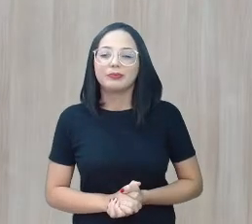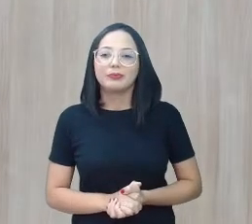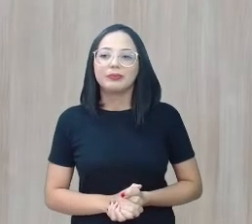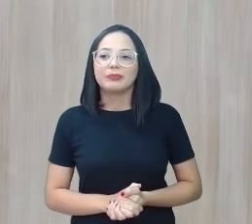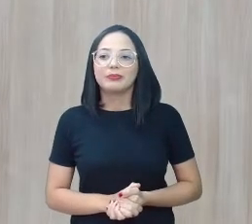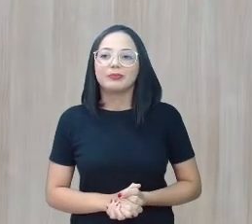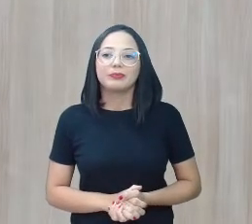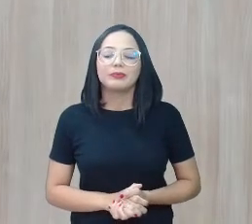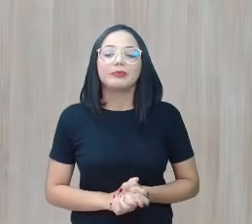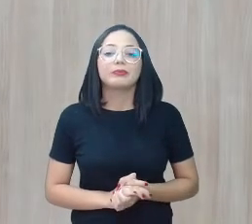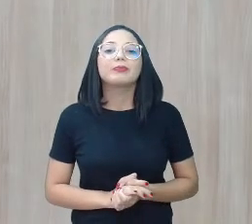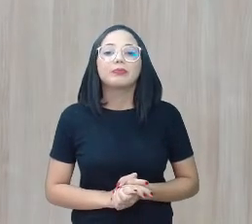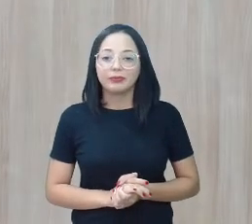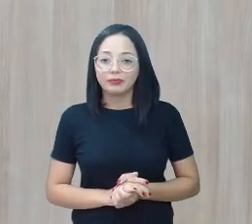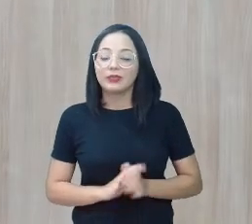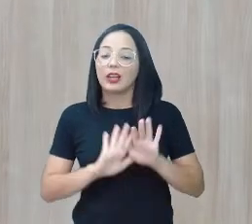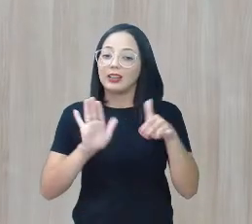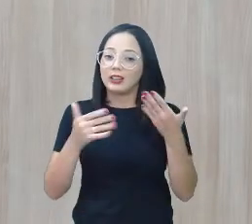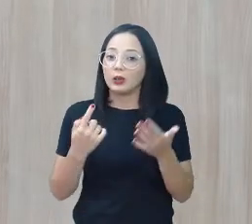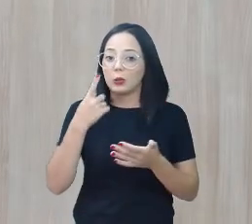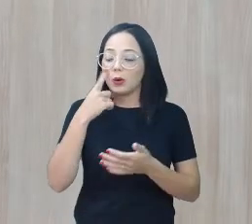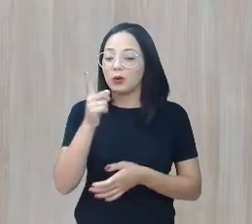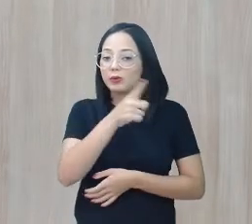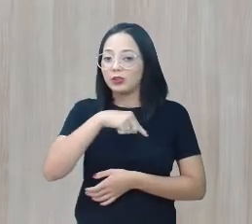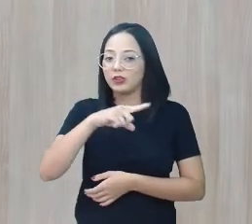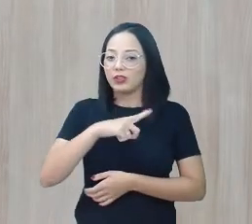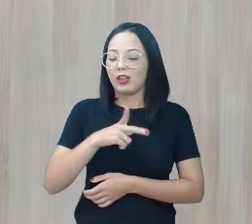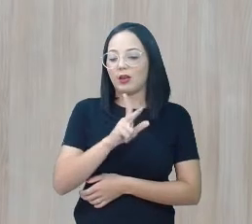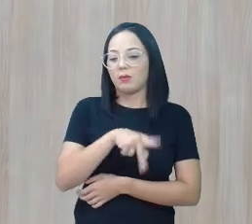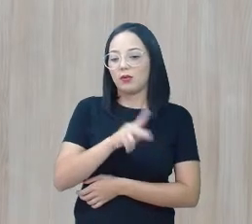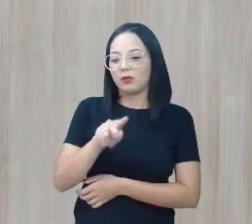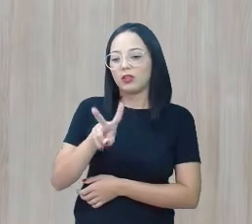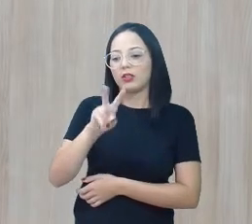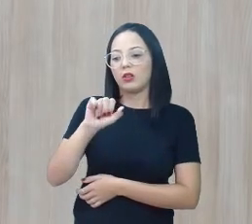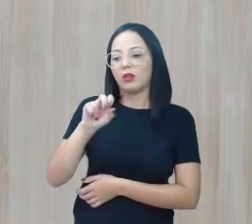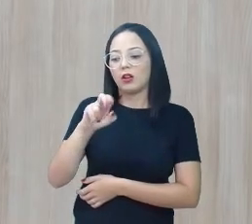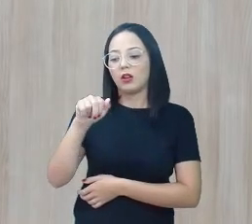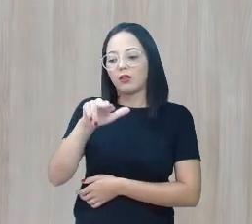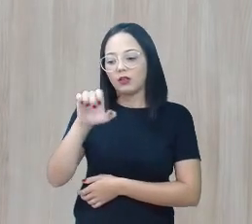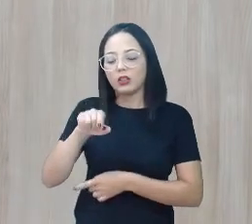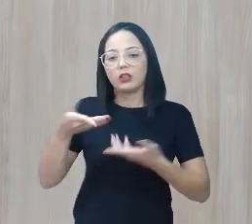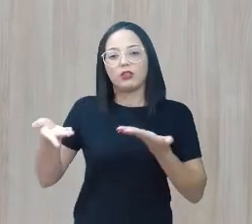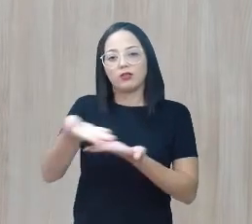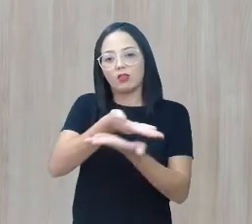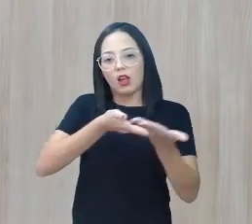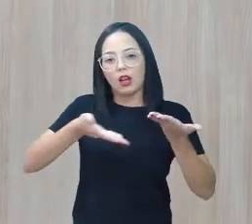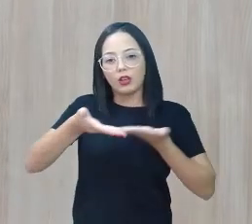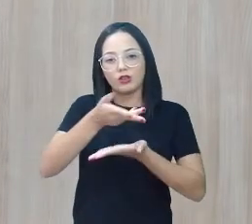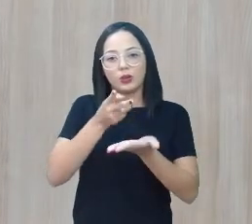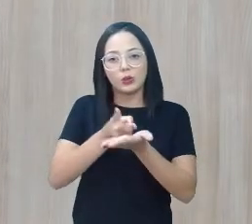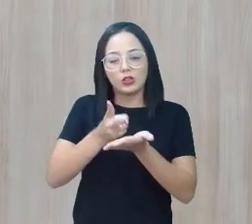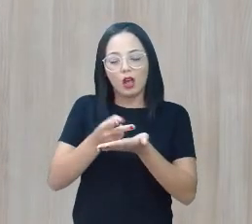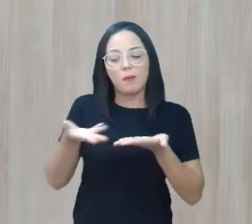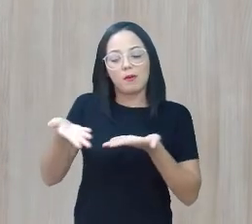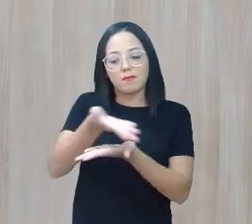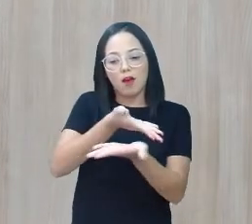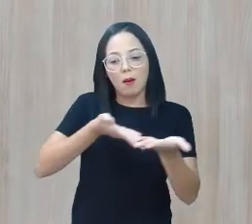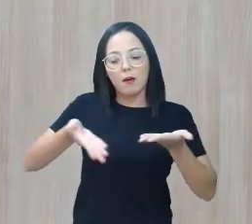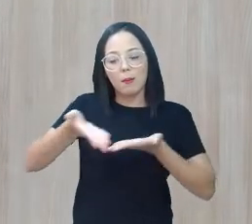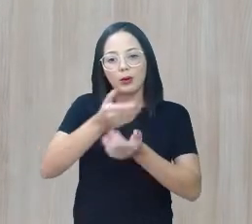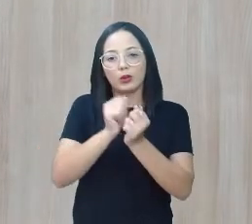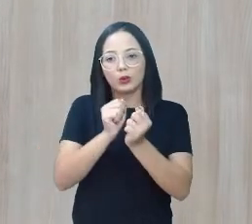Ok, pessoal. Então, vocês têm a professora Viviane também interagindo aqui sempre, não é? Quando não é a professora